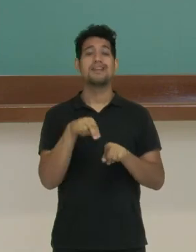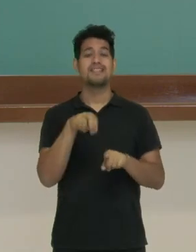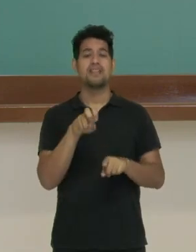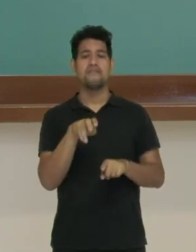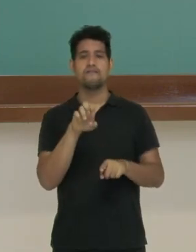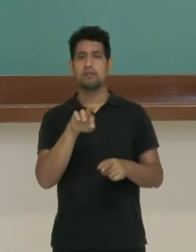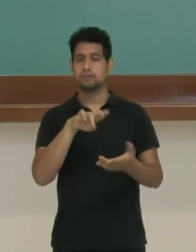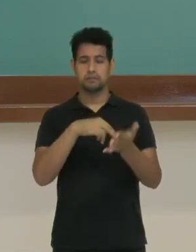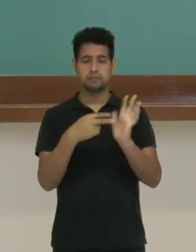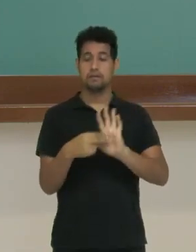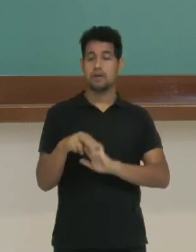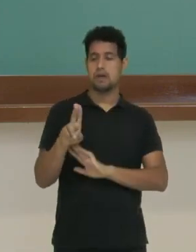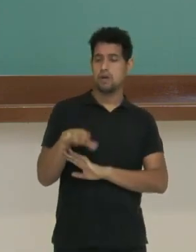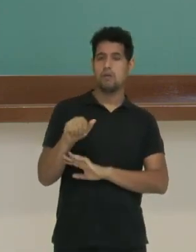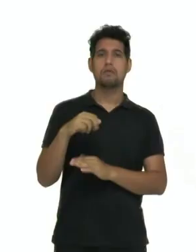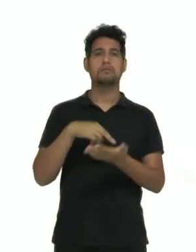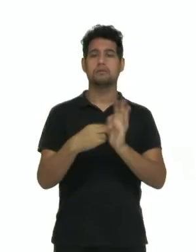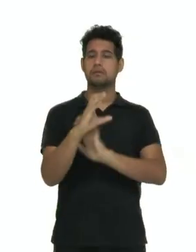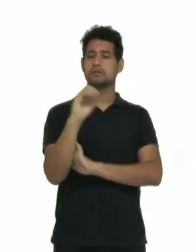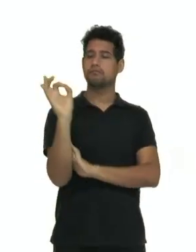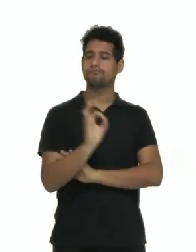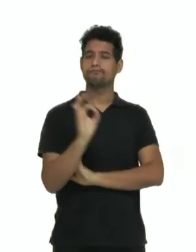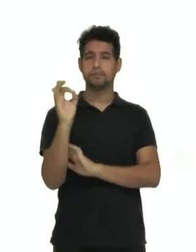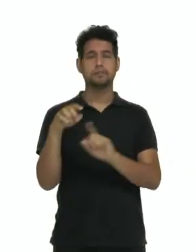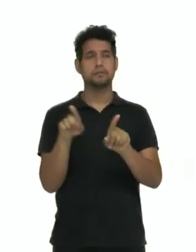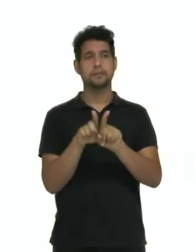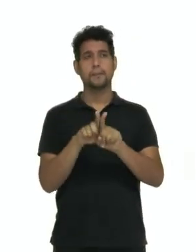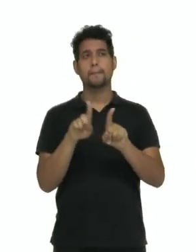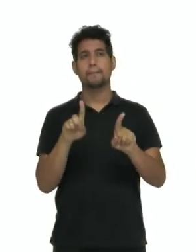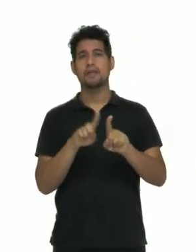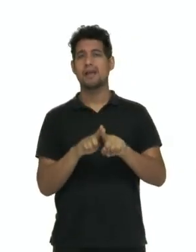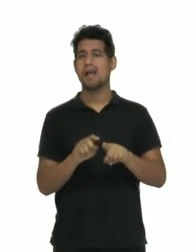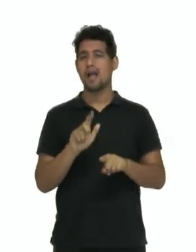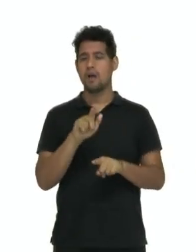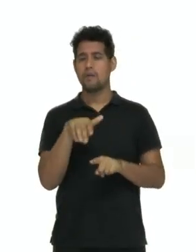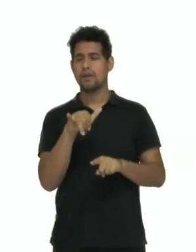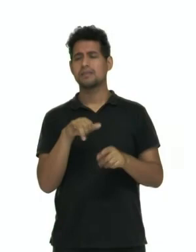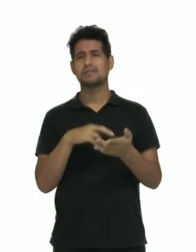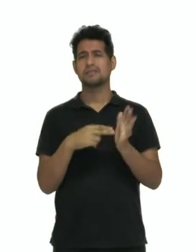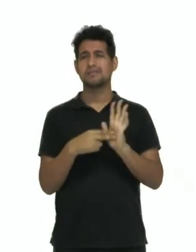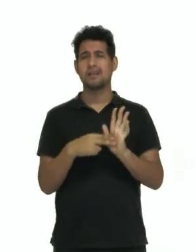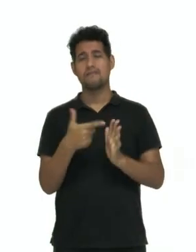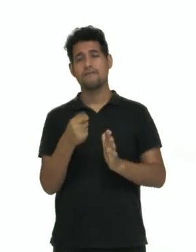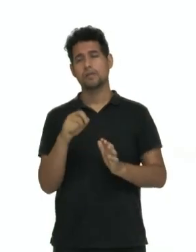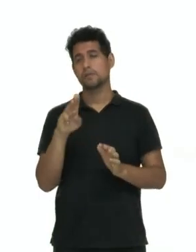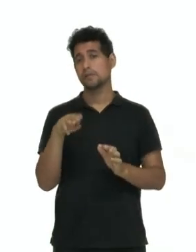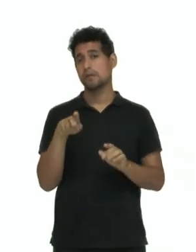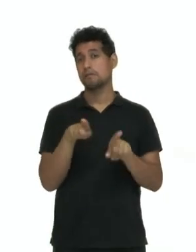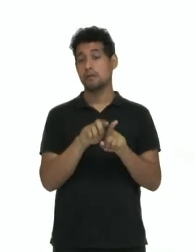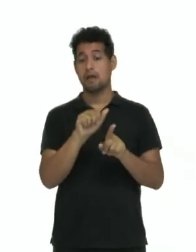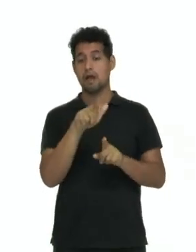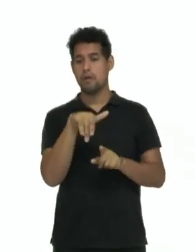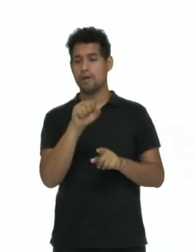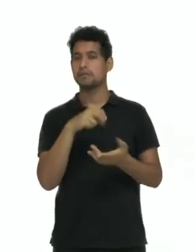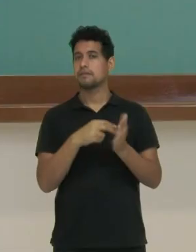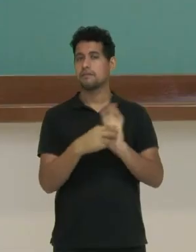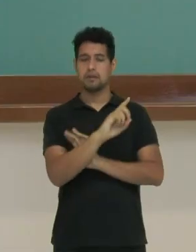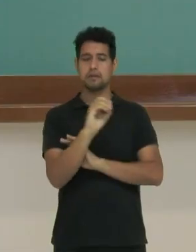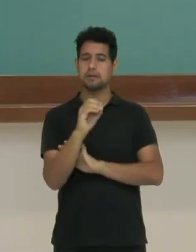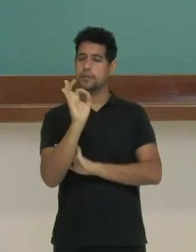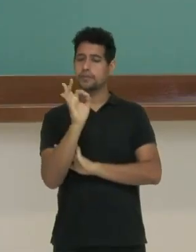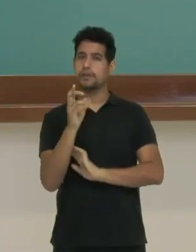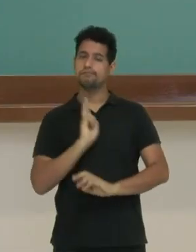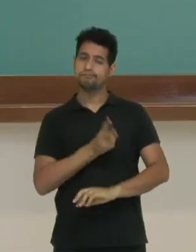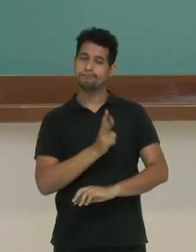nunca, então 0% de frequência. Rarely, raramente, 20%. E always, 100%.